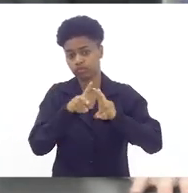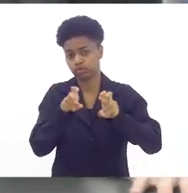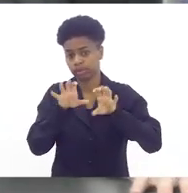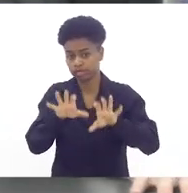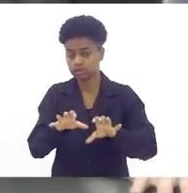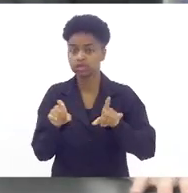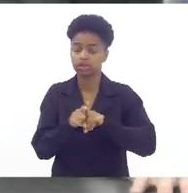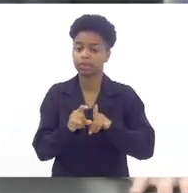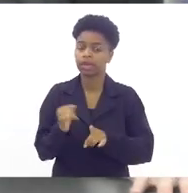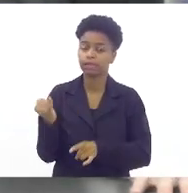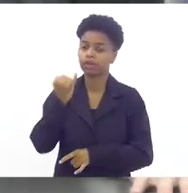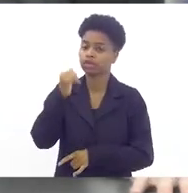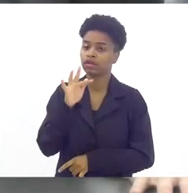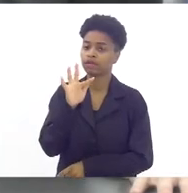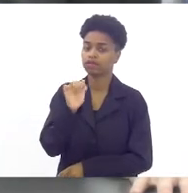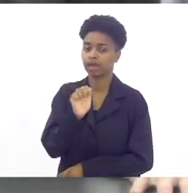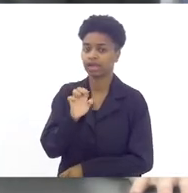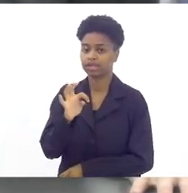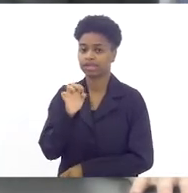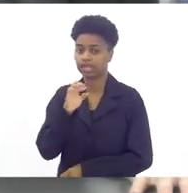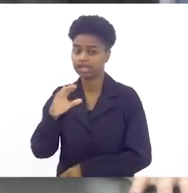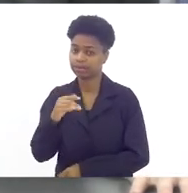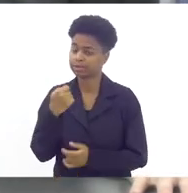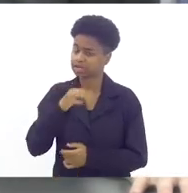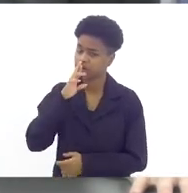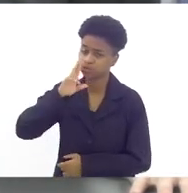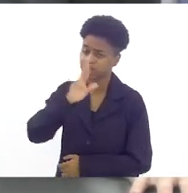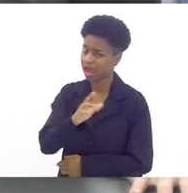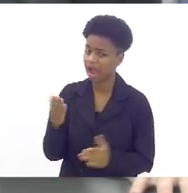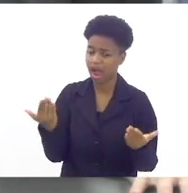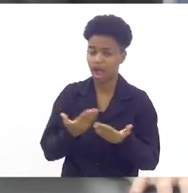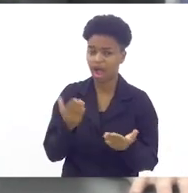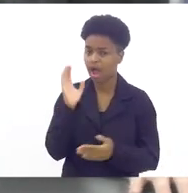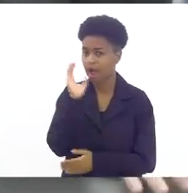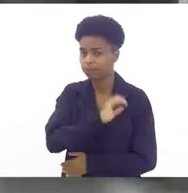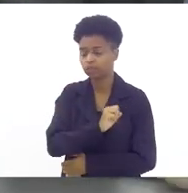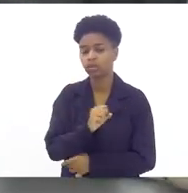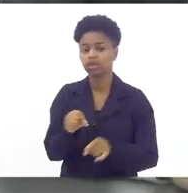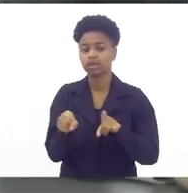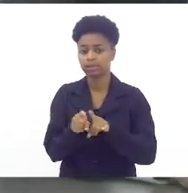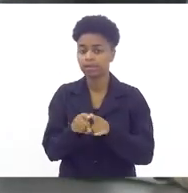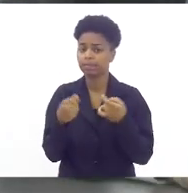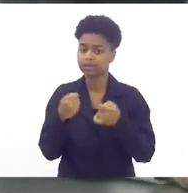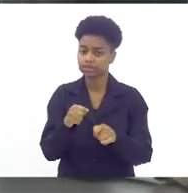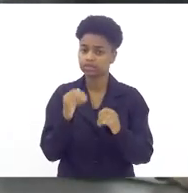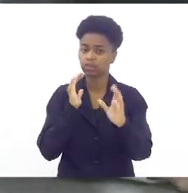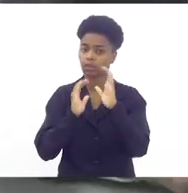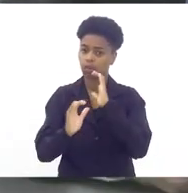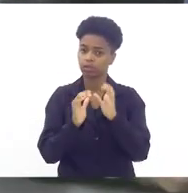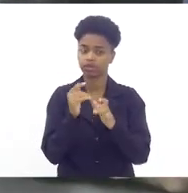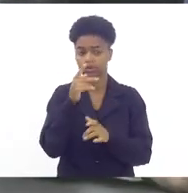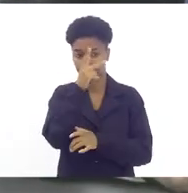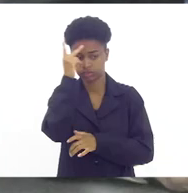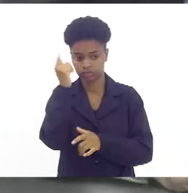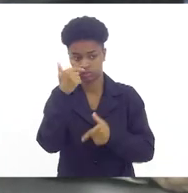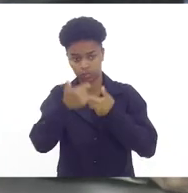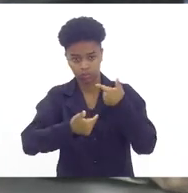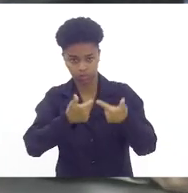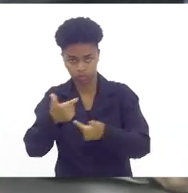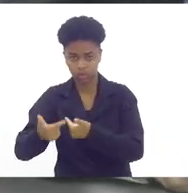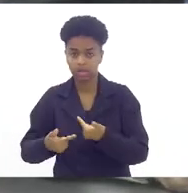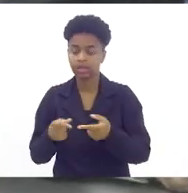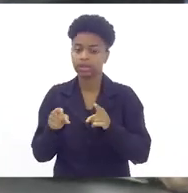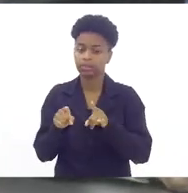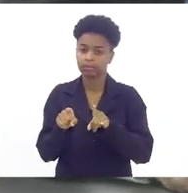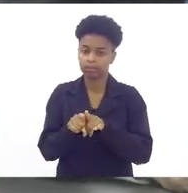que a fé dê respostas o mais rápido possível abra um canal de diálogo é com os seus trabalhadores para que esse processo esteja em